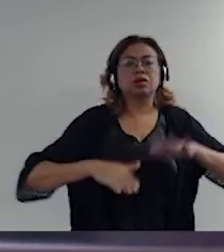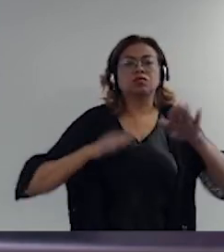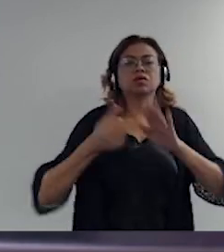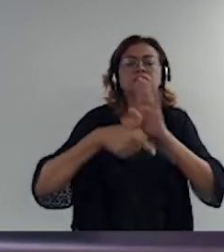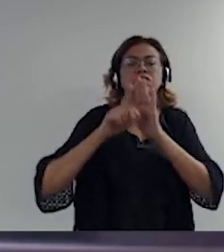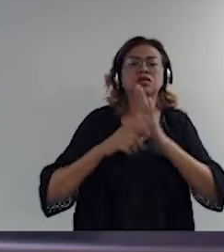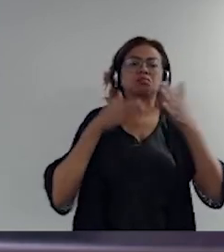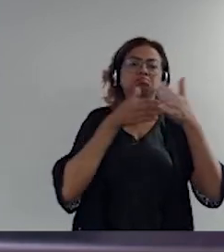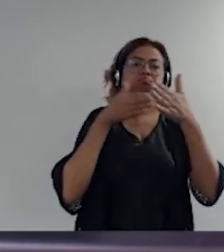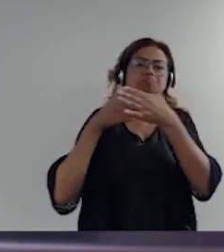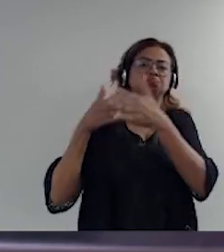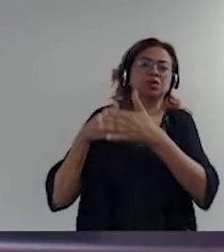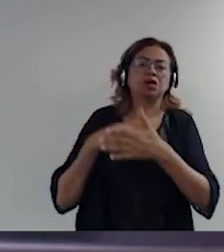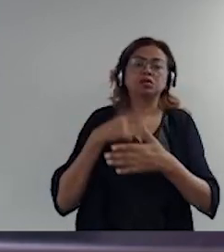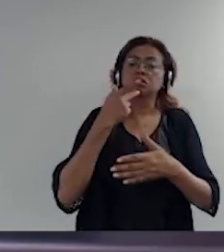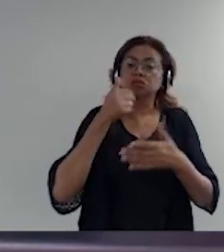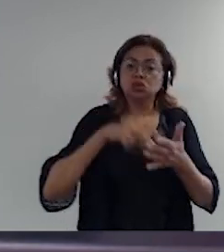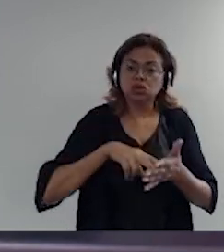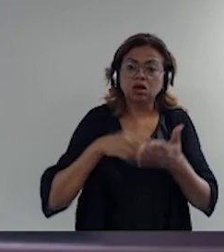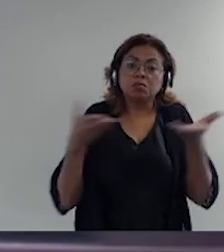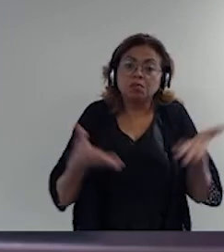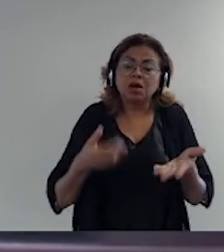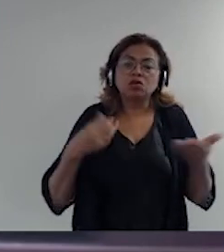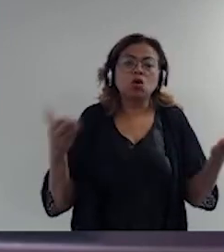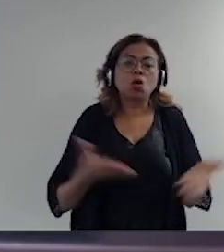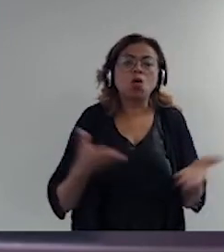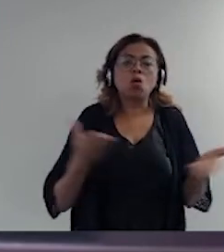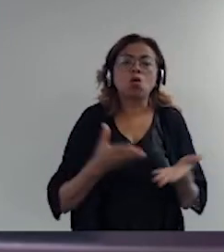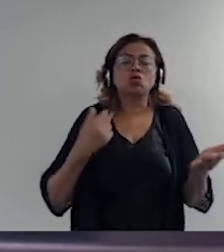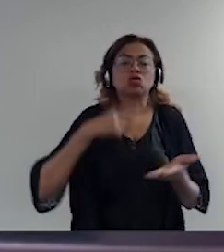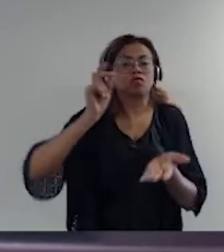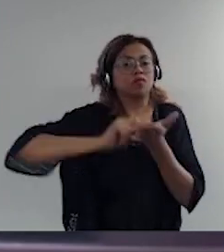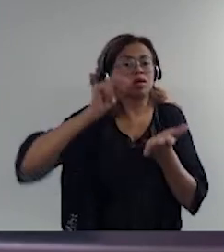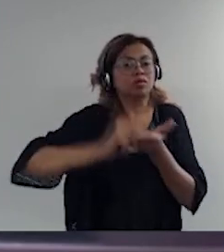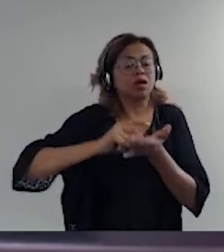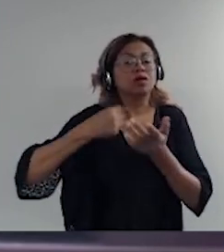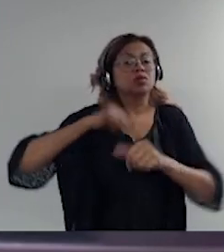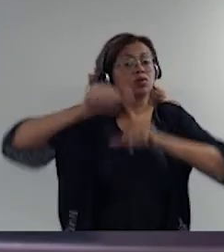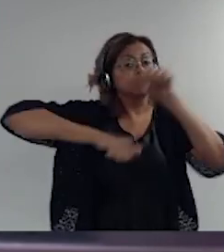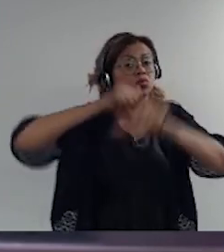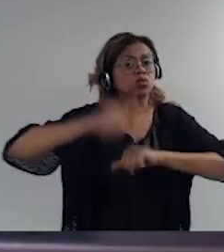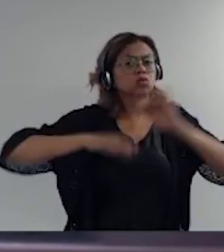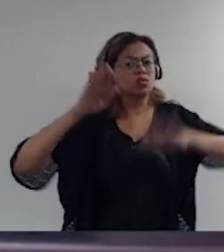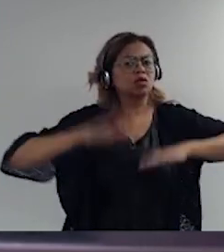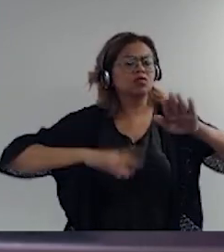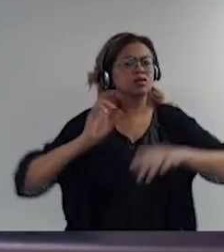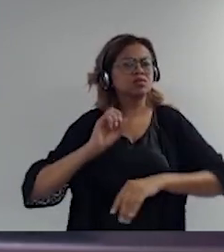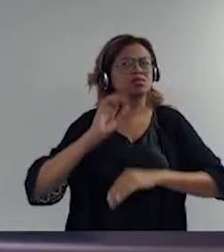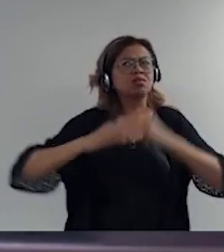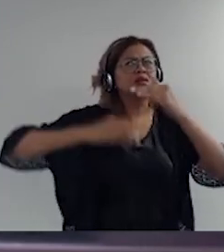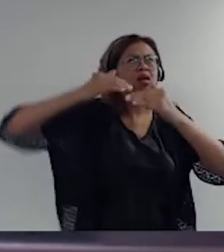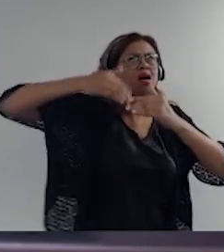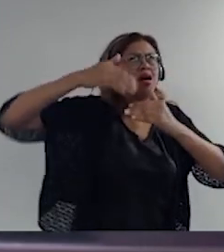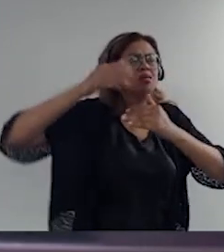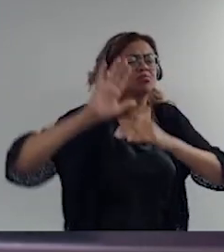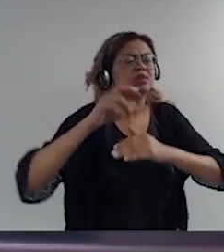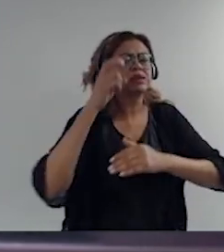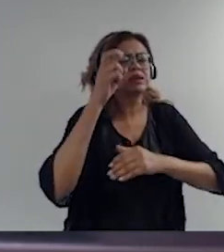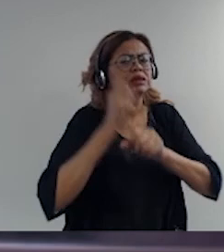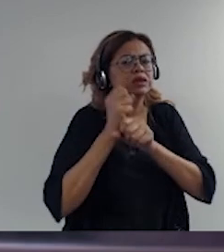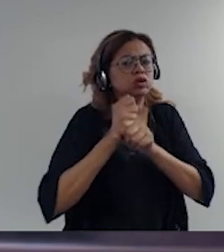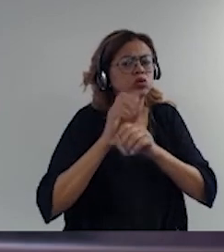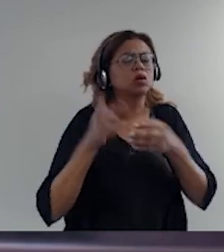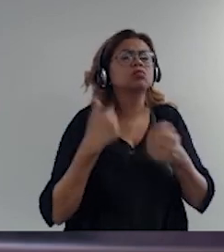mas hoje em dia você já está numa realidade que talvez você imaginasse estar daqui 5 anos. O quanto